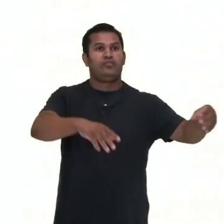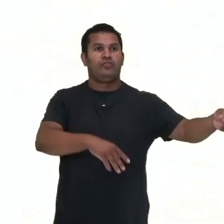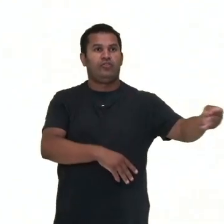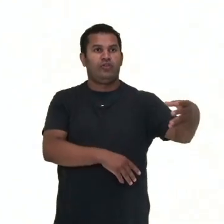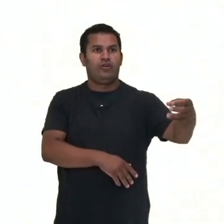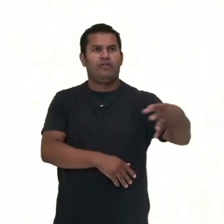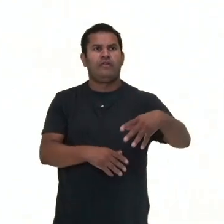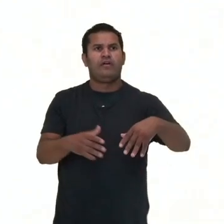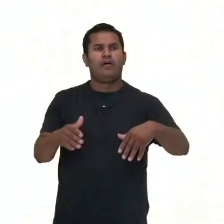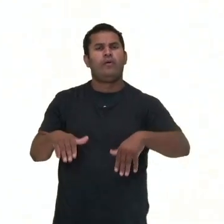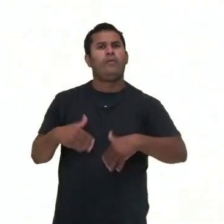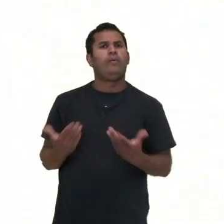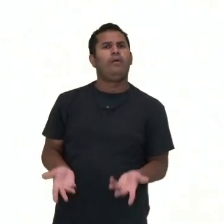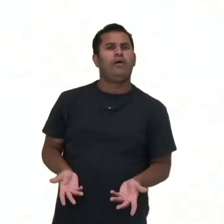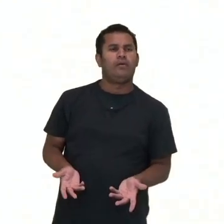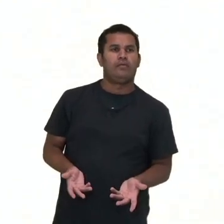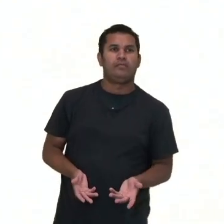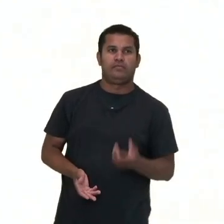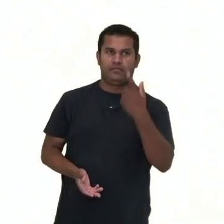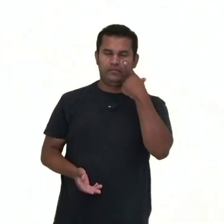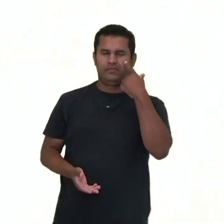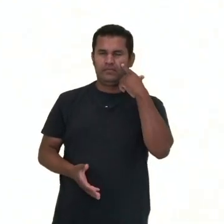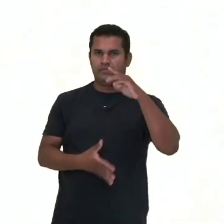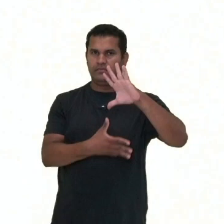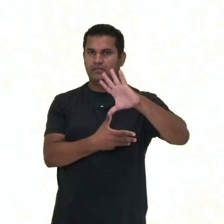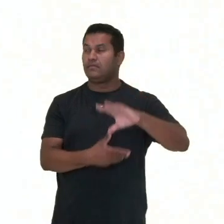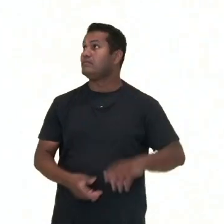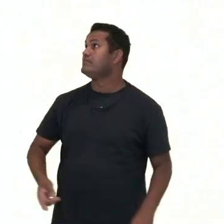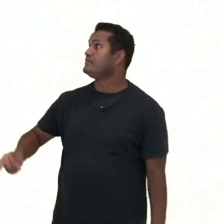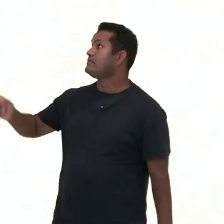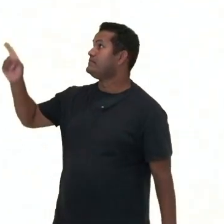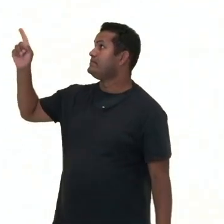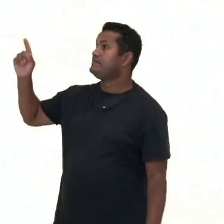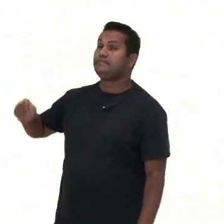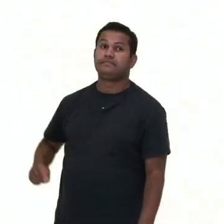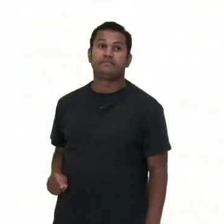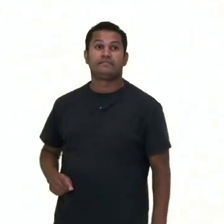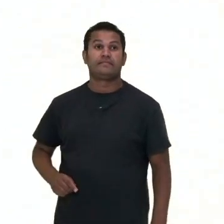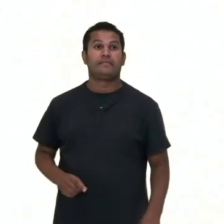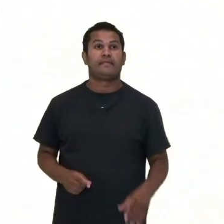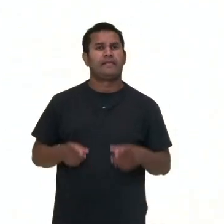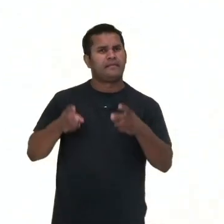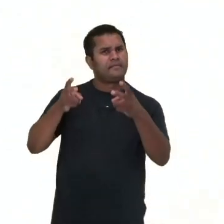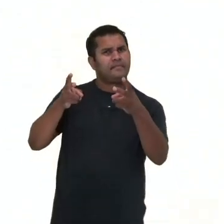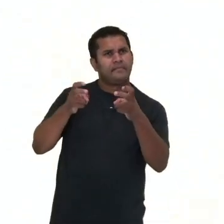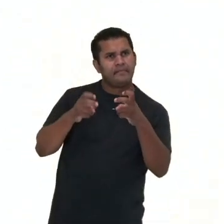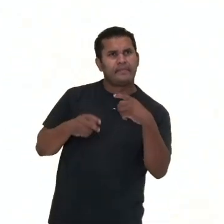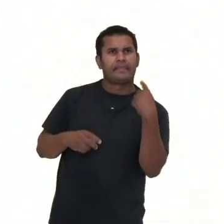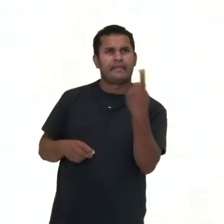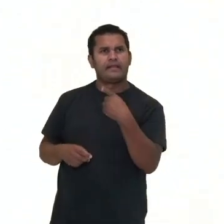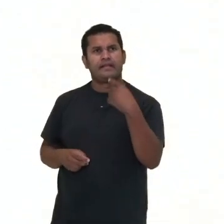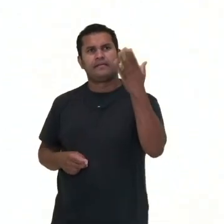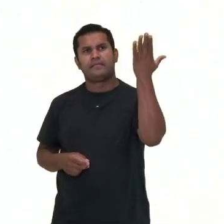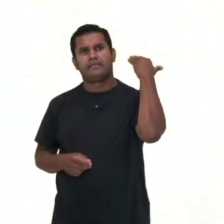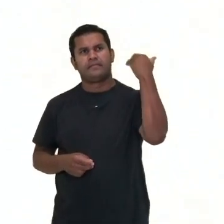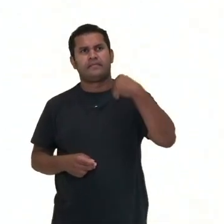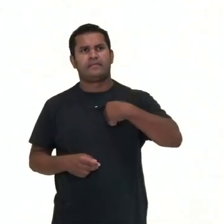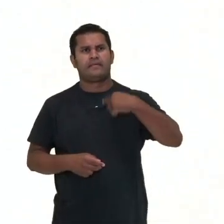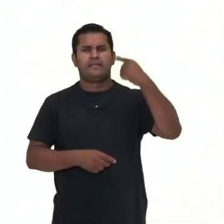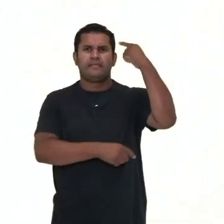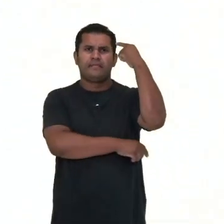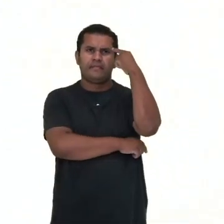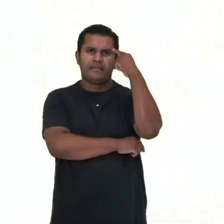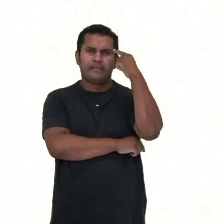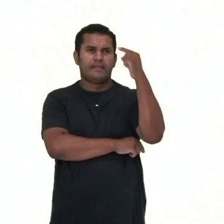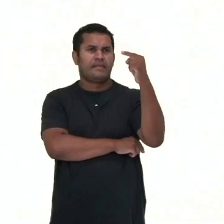Então aqui nós temos um mapa, ó. É interessante observar esse mapa, porque se nós pensarmos assim, até 1400 eles nem sabiam